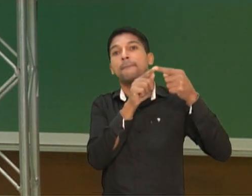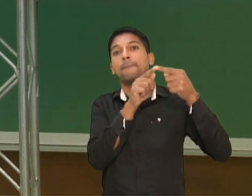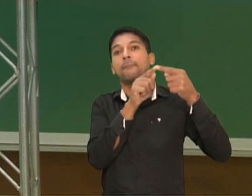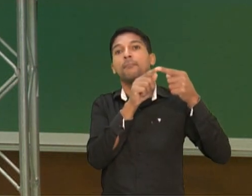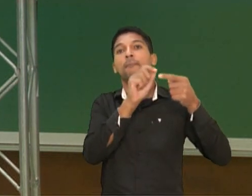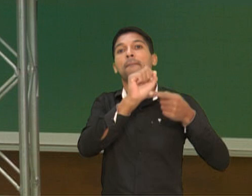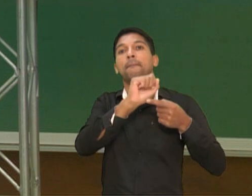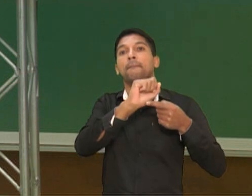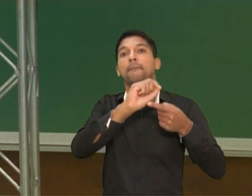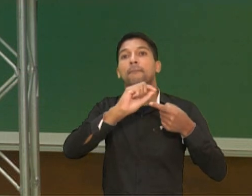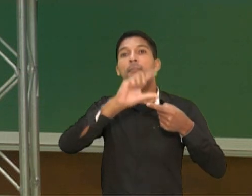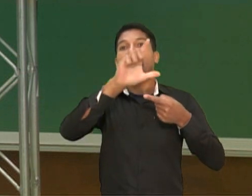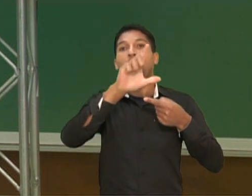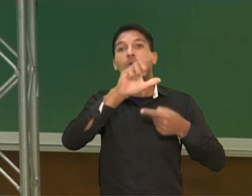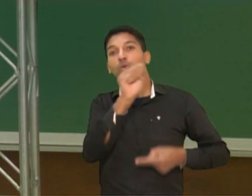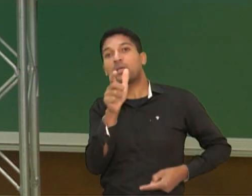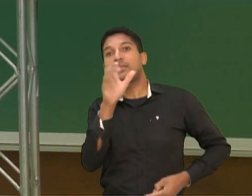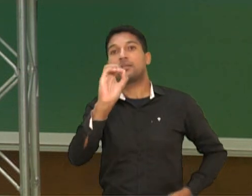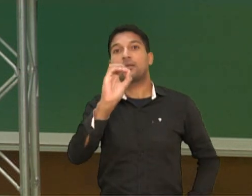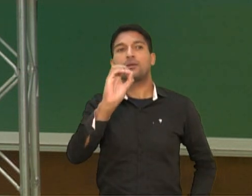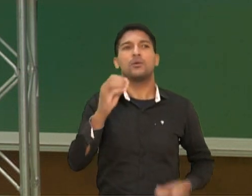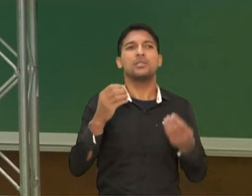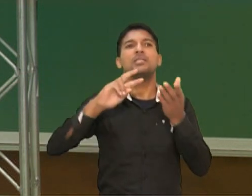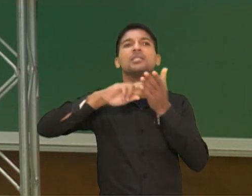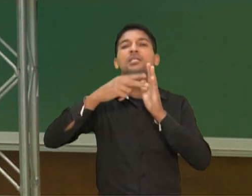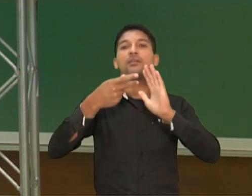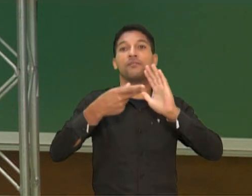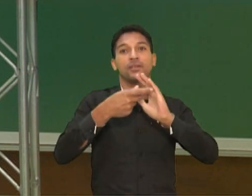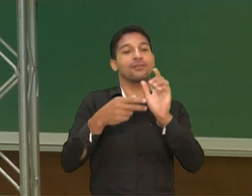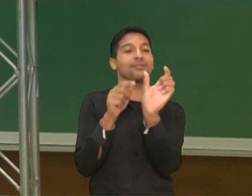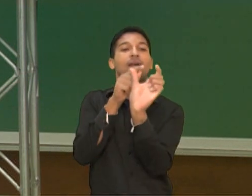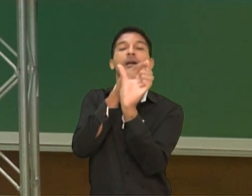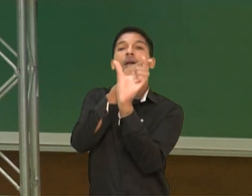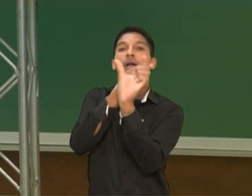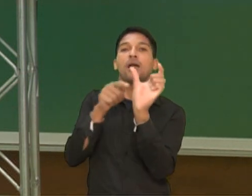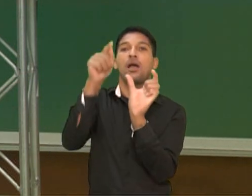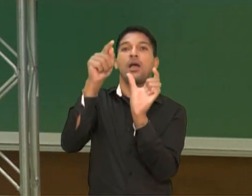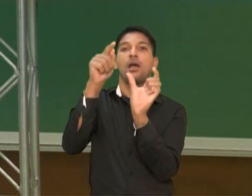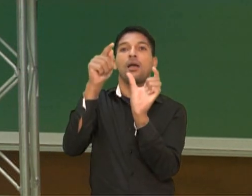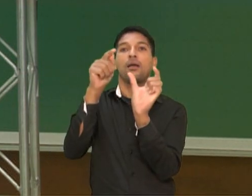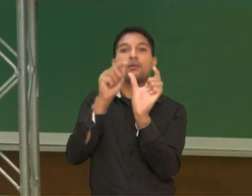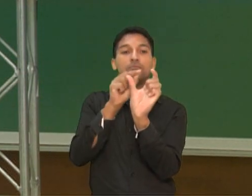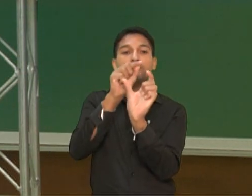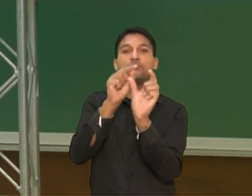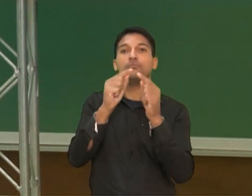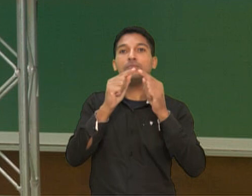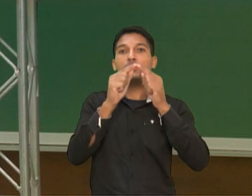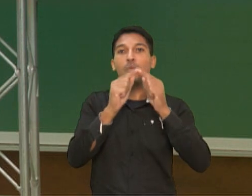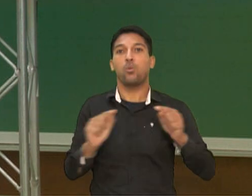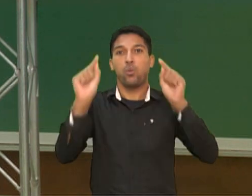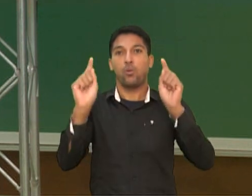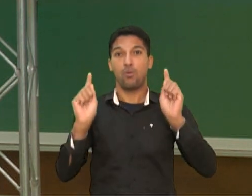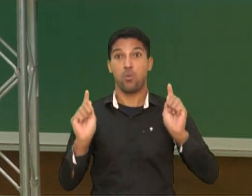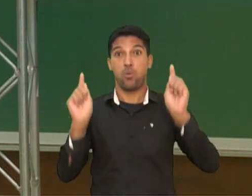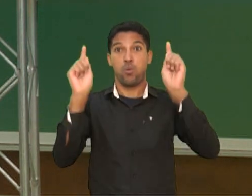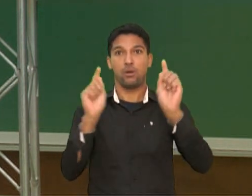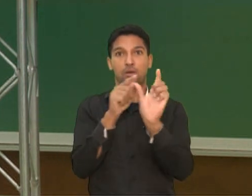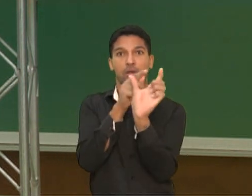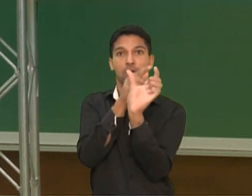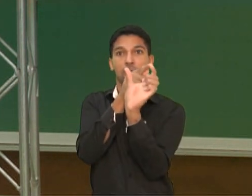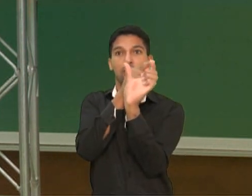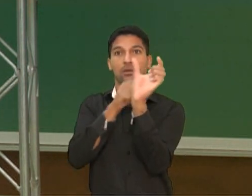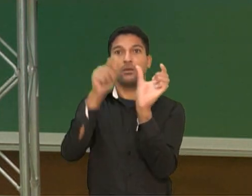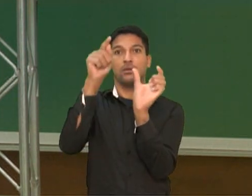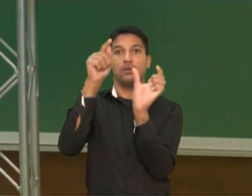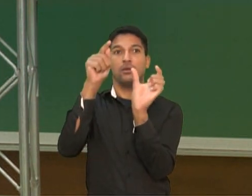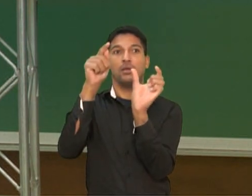quer dizer? Que a nossa parábola vai estar virada para cima, tá? Então, essa parábola é virada para